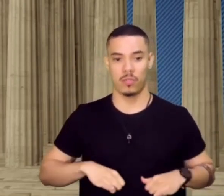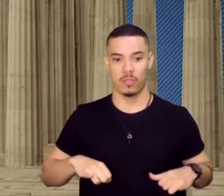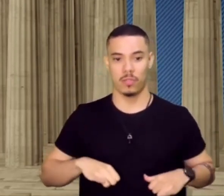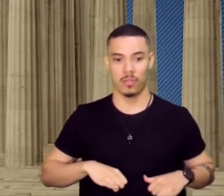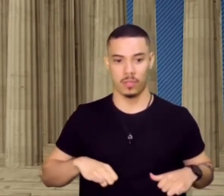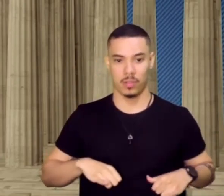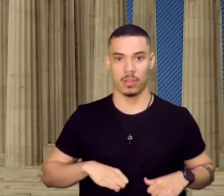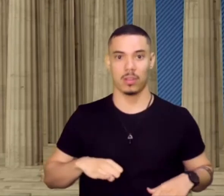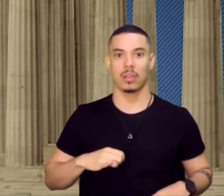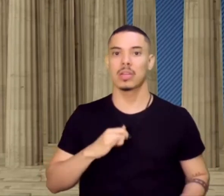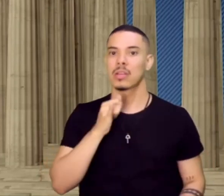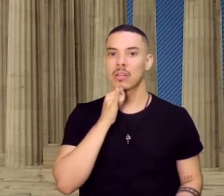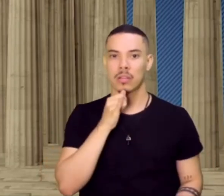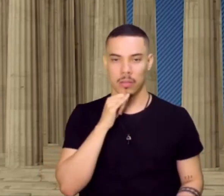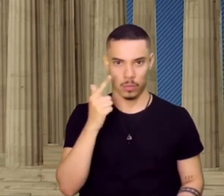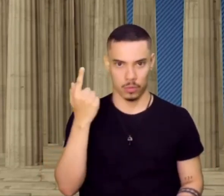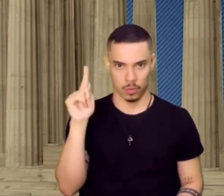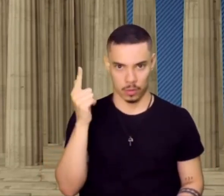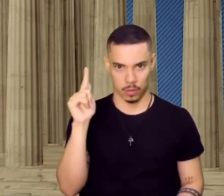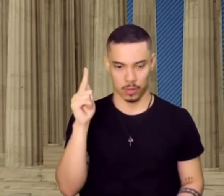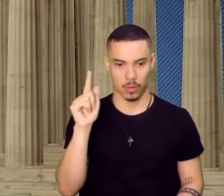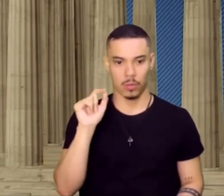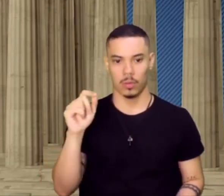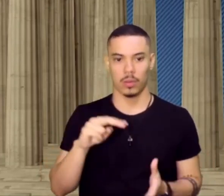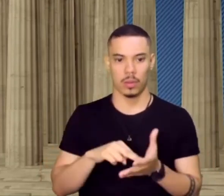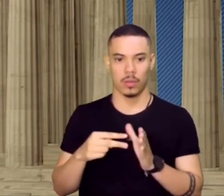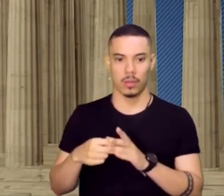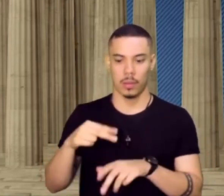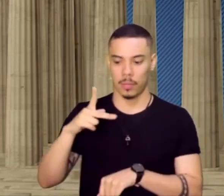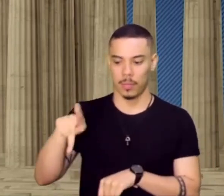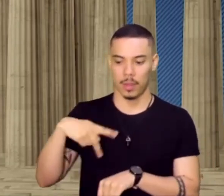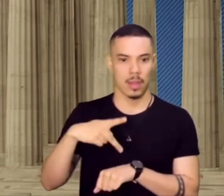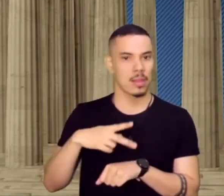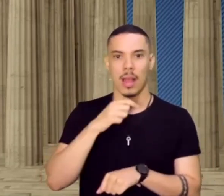componente curricular de geografia. O que é um país subdesenvolvido?